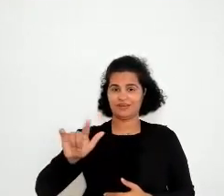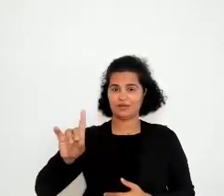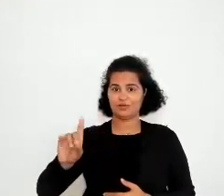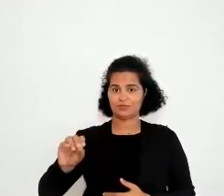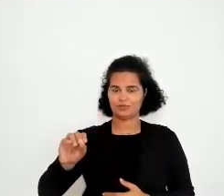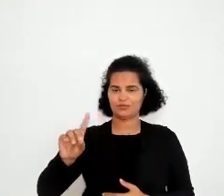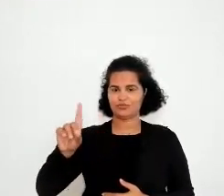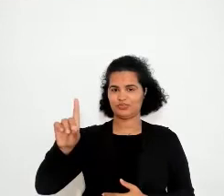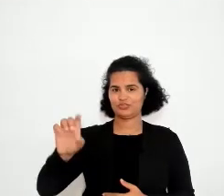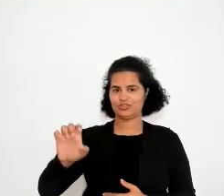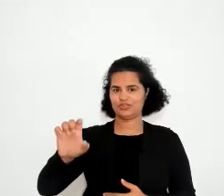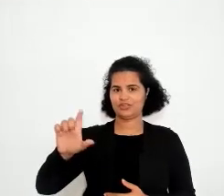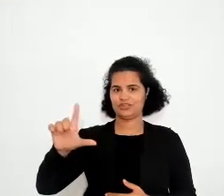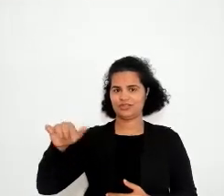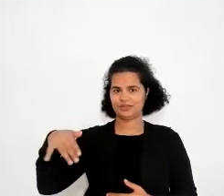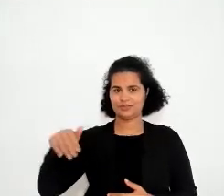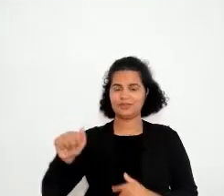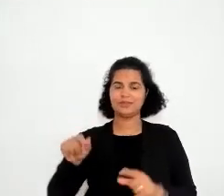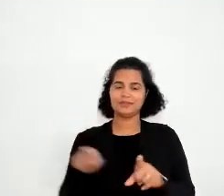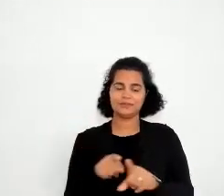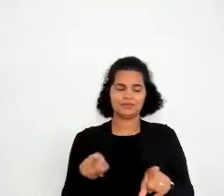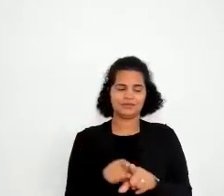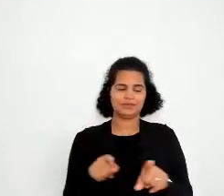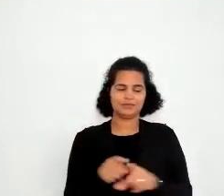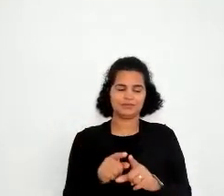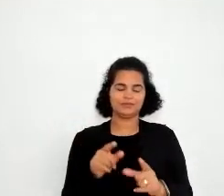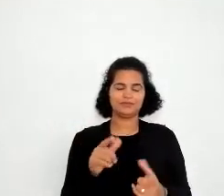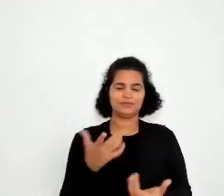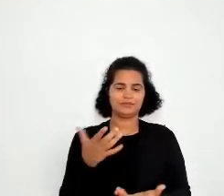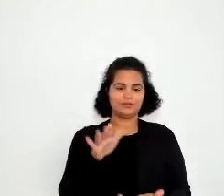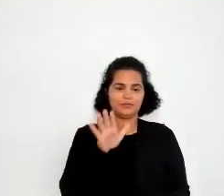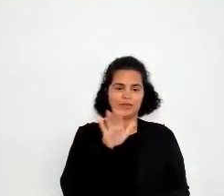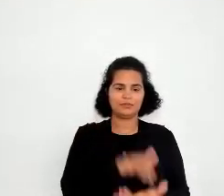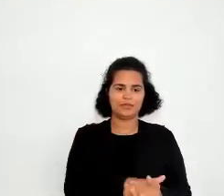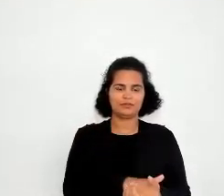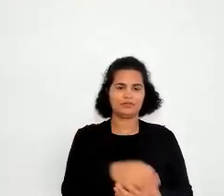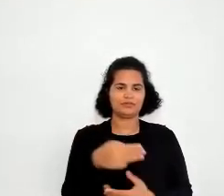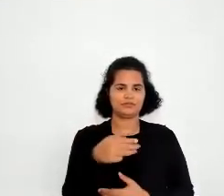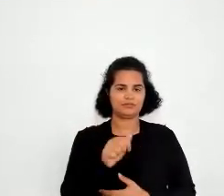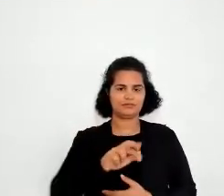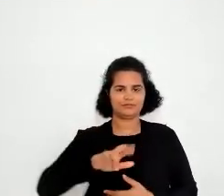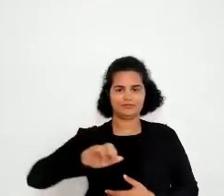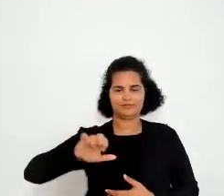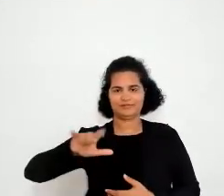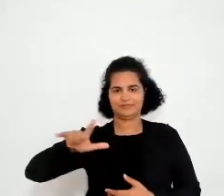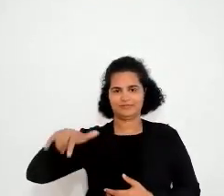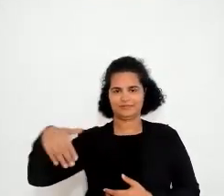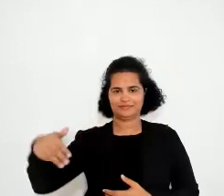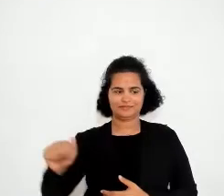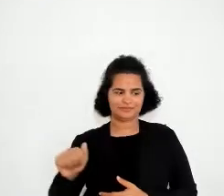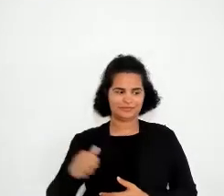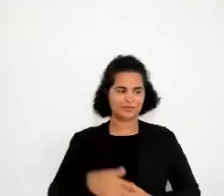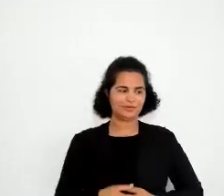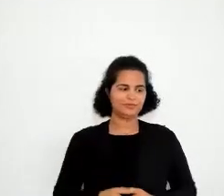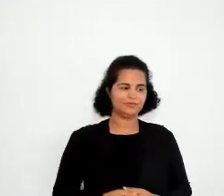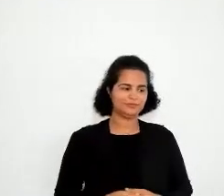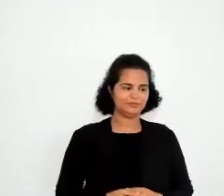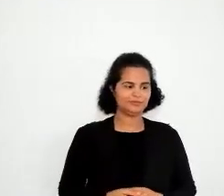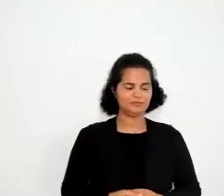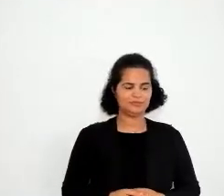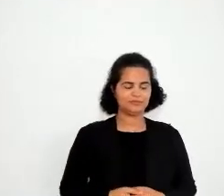também acompanhado de sua esposa, Maria de Lima. Vai receber a honraria dos 130